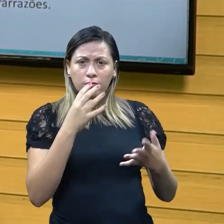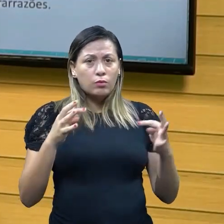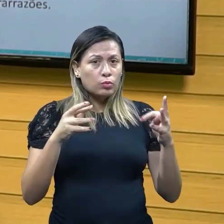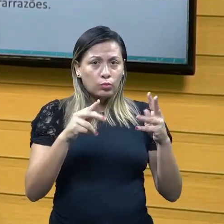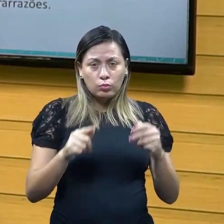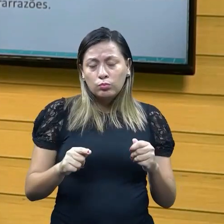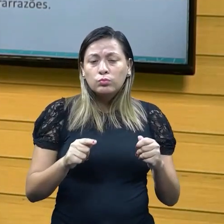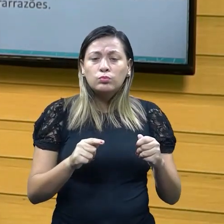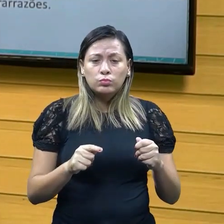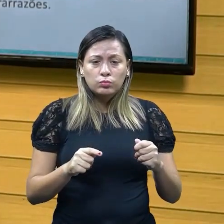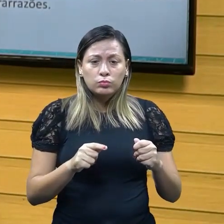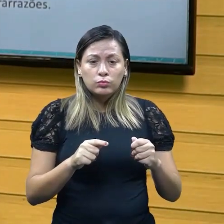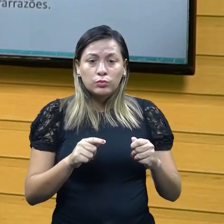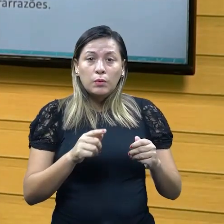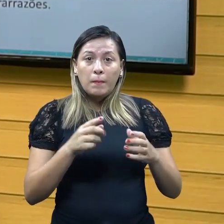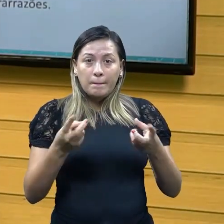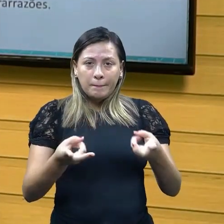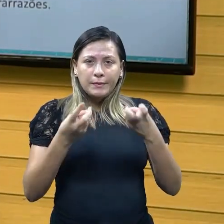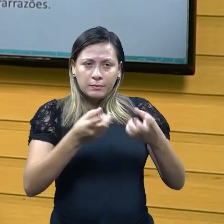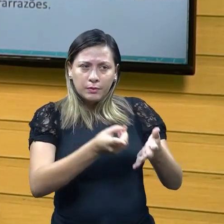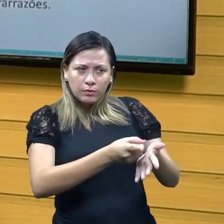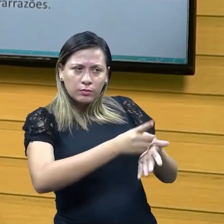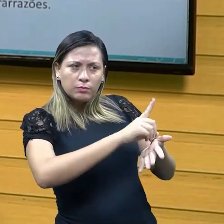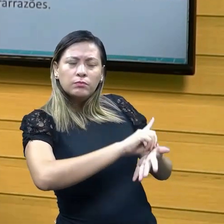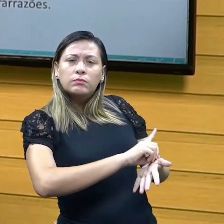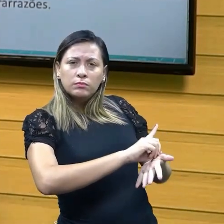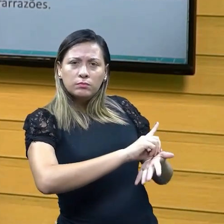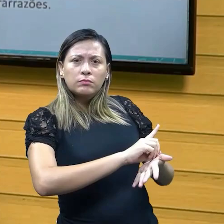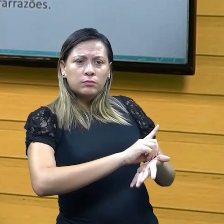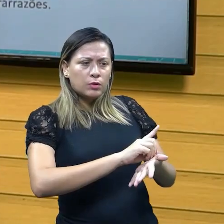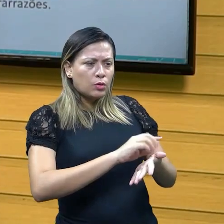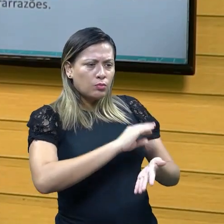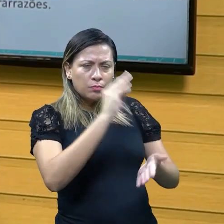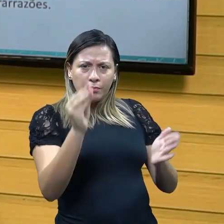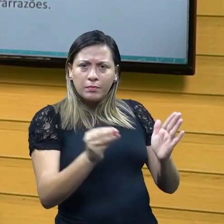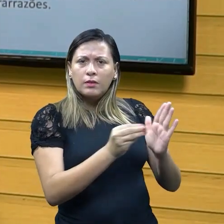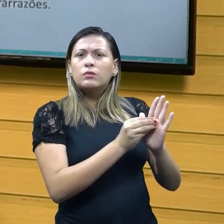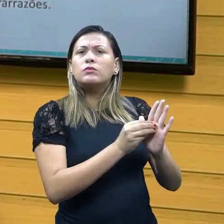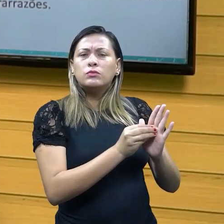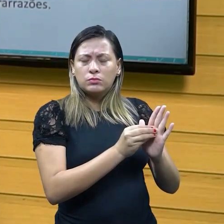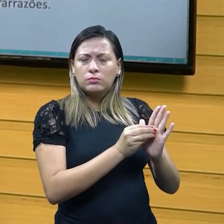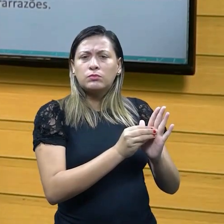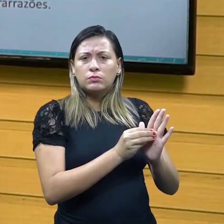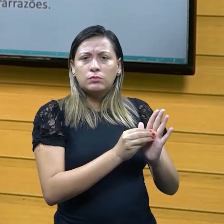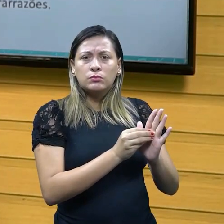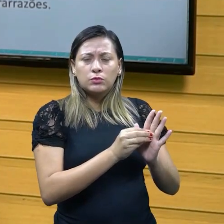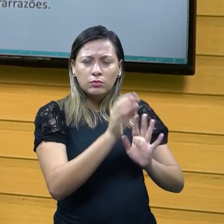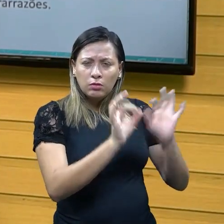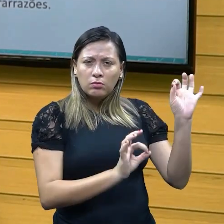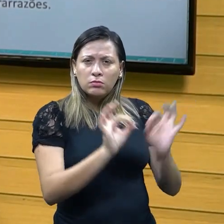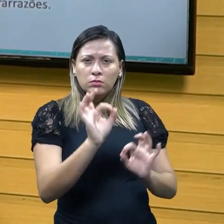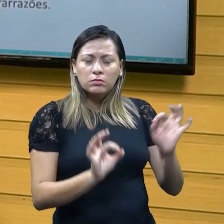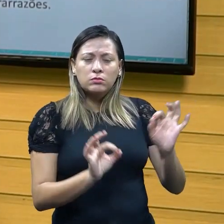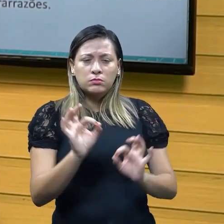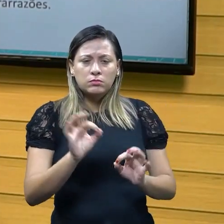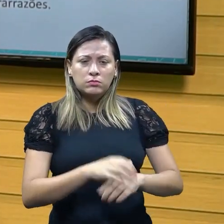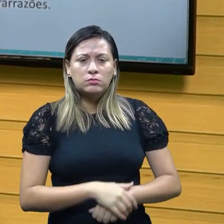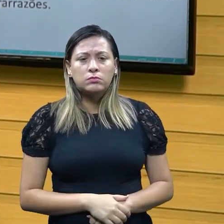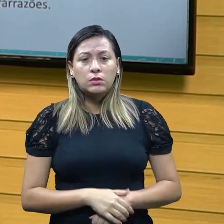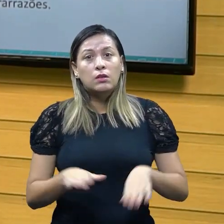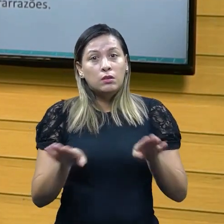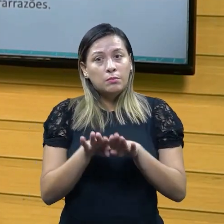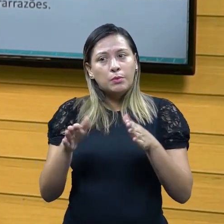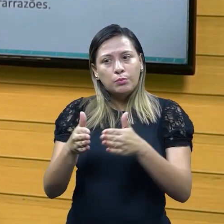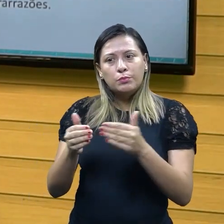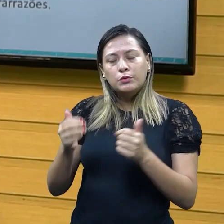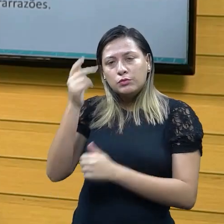os pressupostos, ele viu que os pressupostos estavam tudo preenchidos. Pronto. Aí ele vai analisar a petição inicial e o pedido